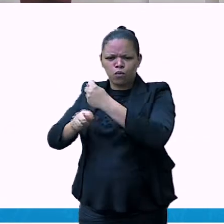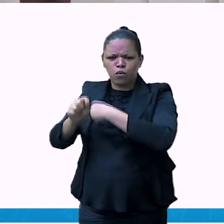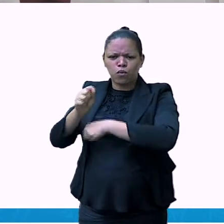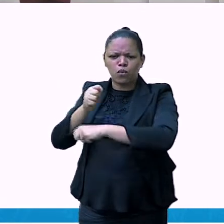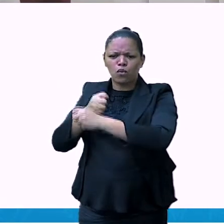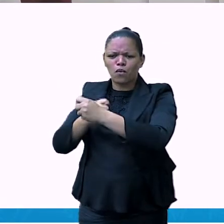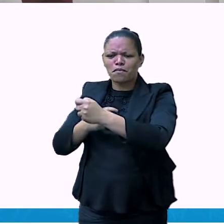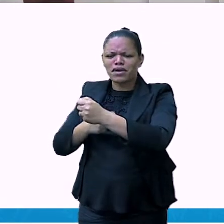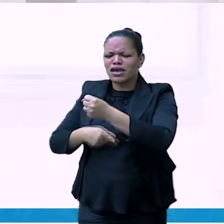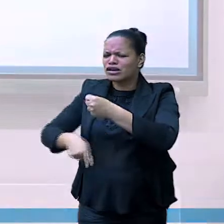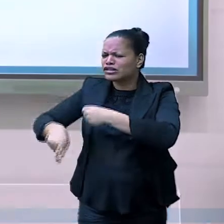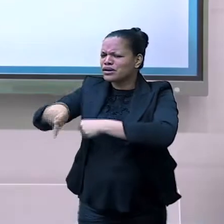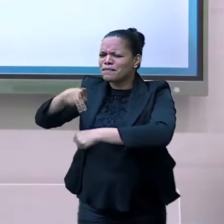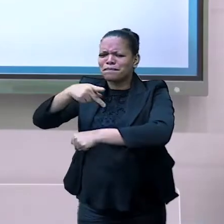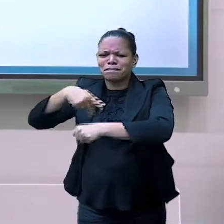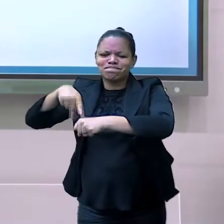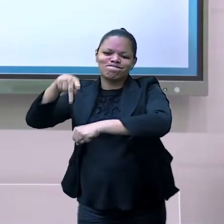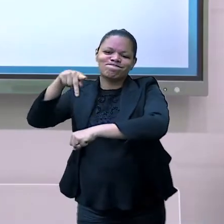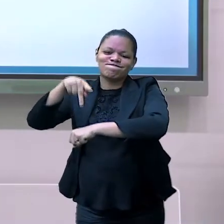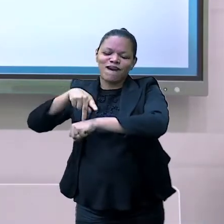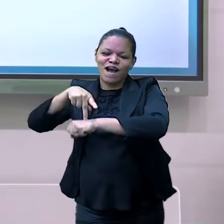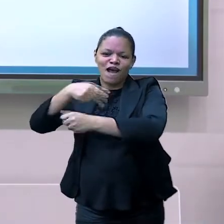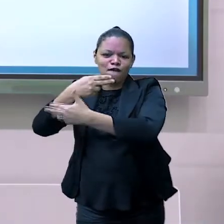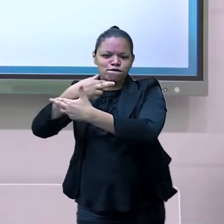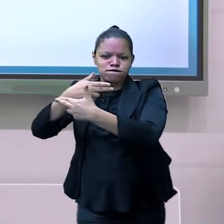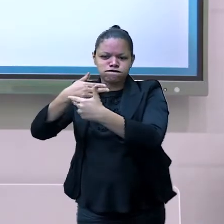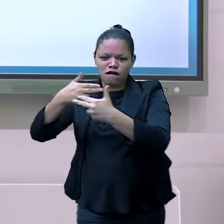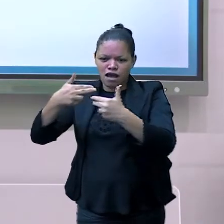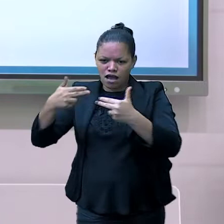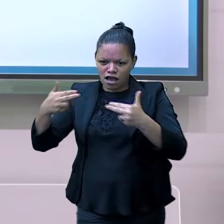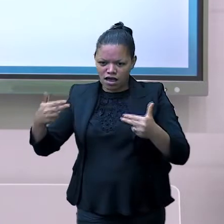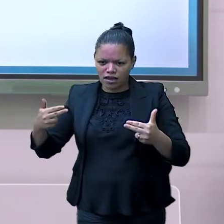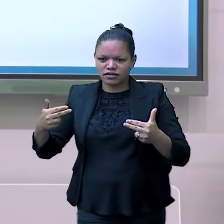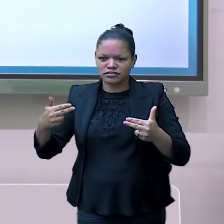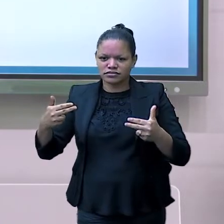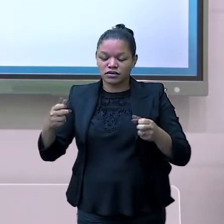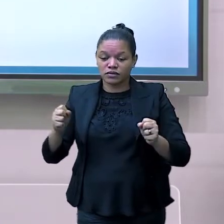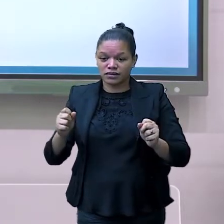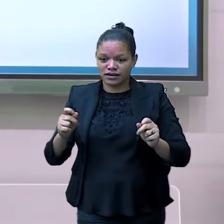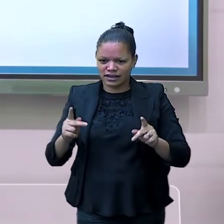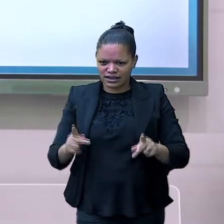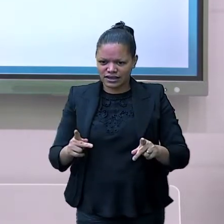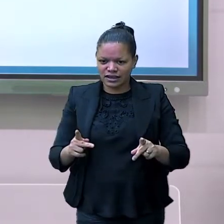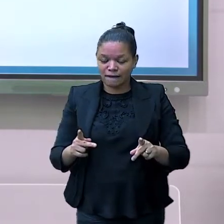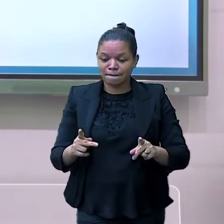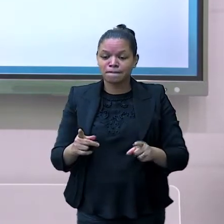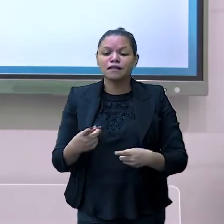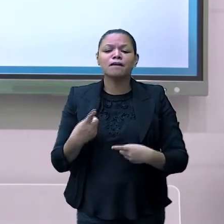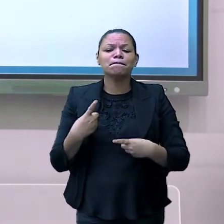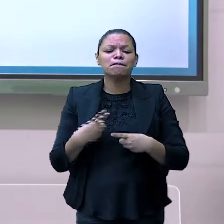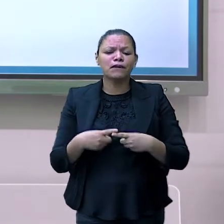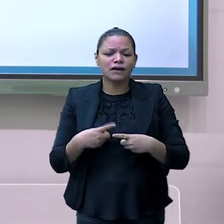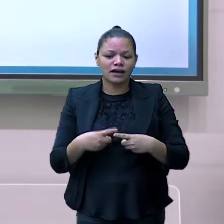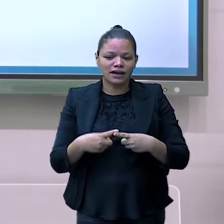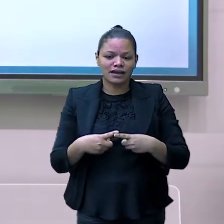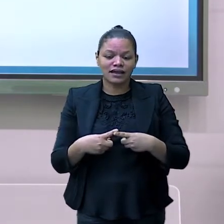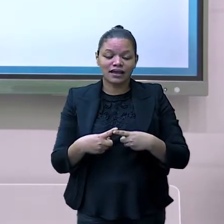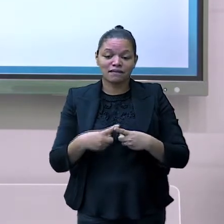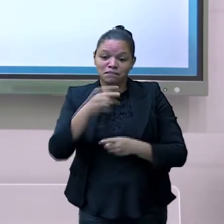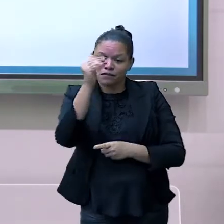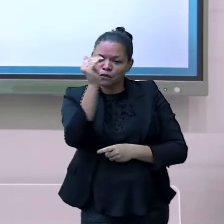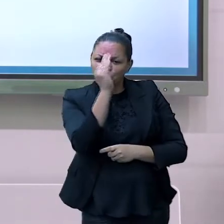de um país e também o Brasil exporta determinado produto para um outro país. Então a gente